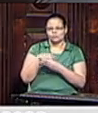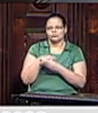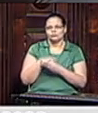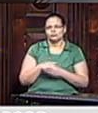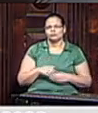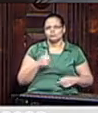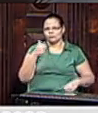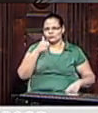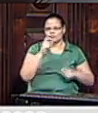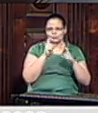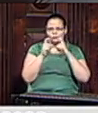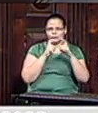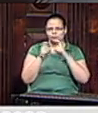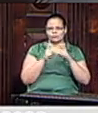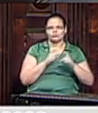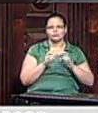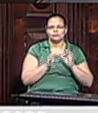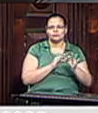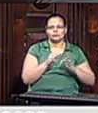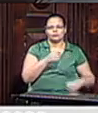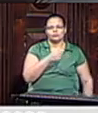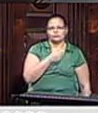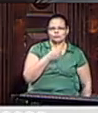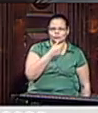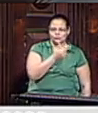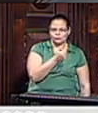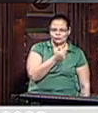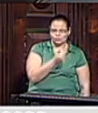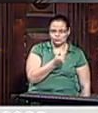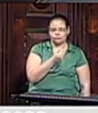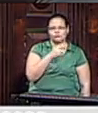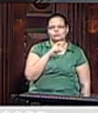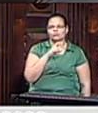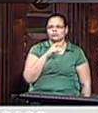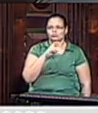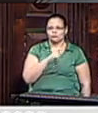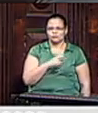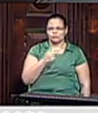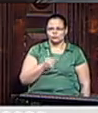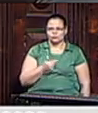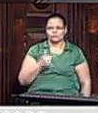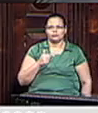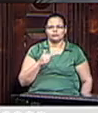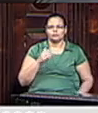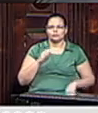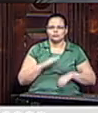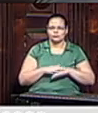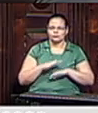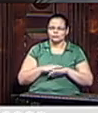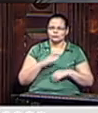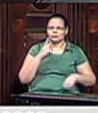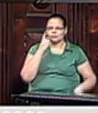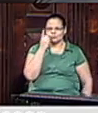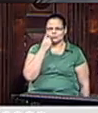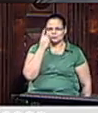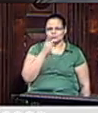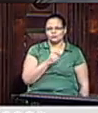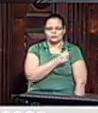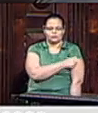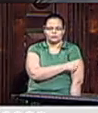discussão. Projeto de lei número 1252 de 2012, de autoria dos deputados Enfermeira